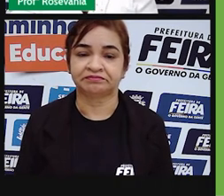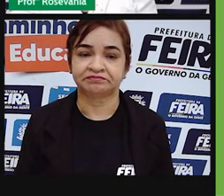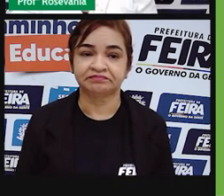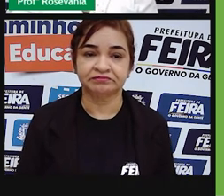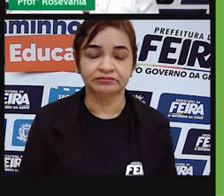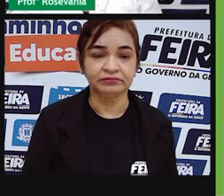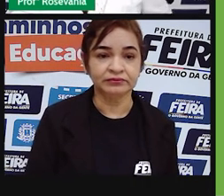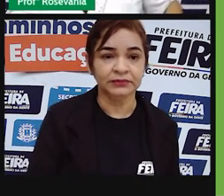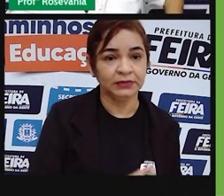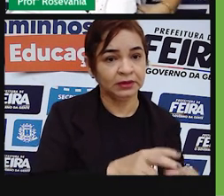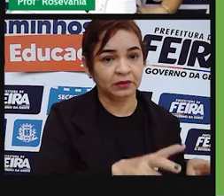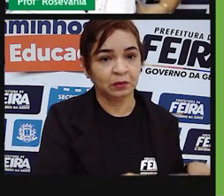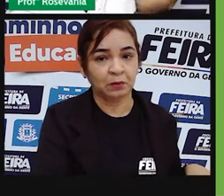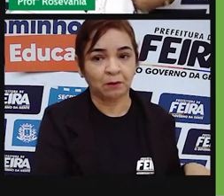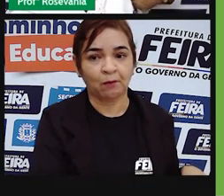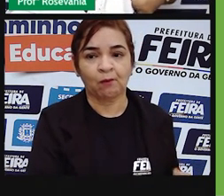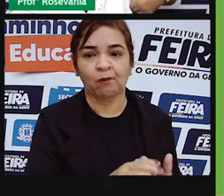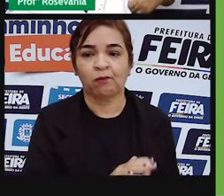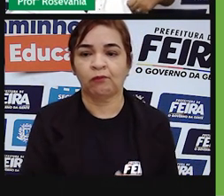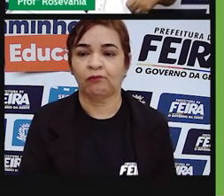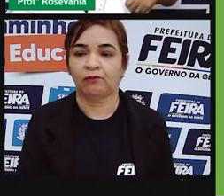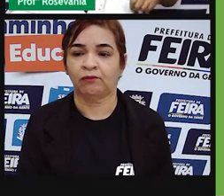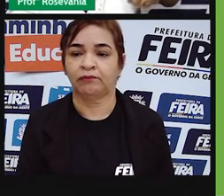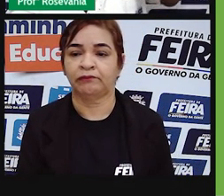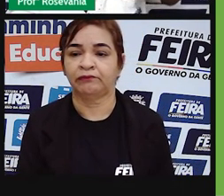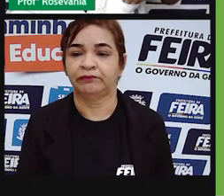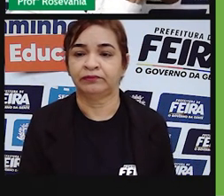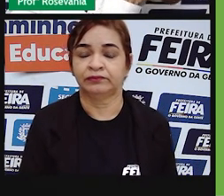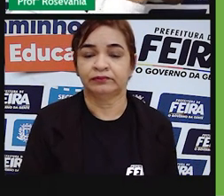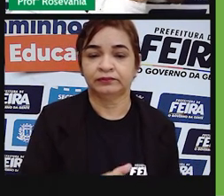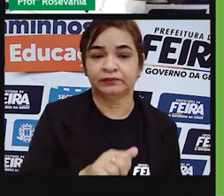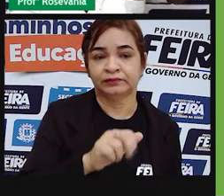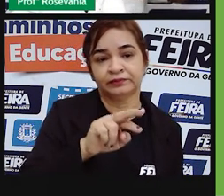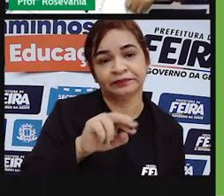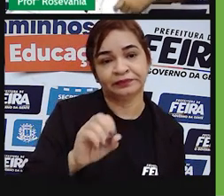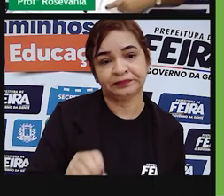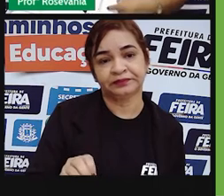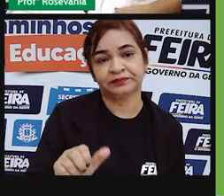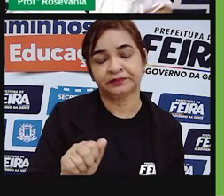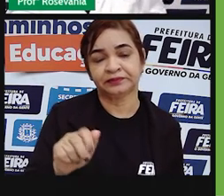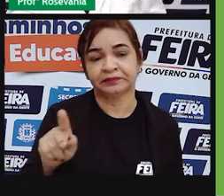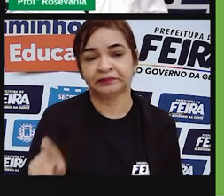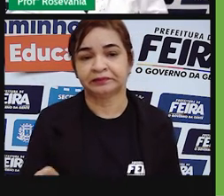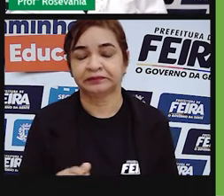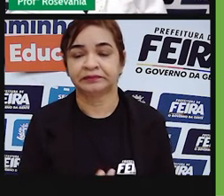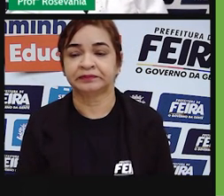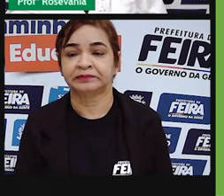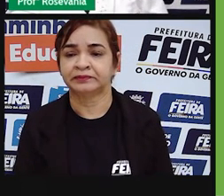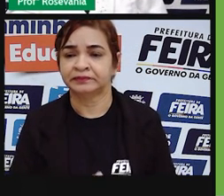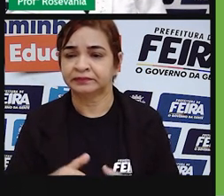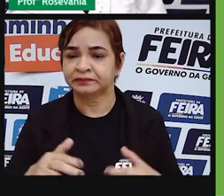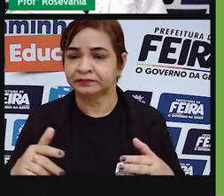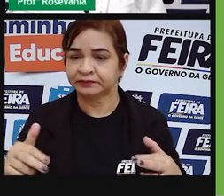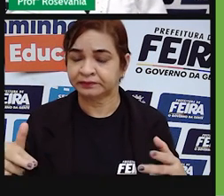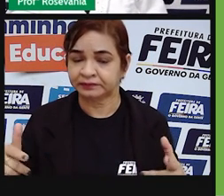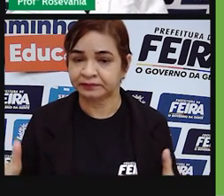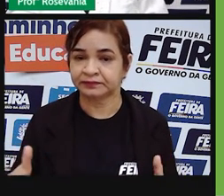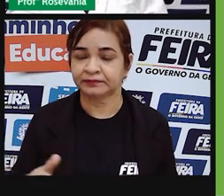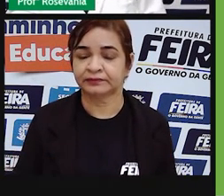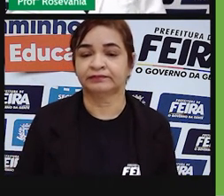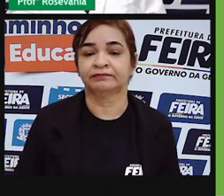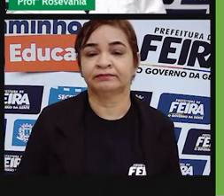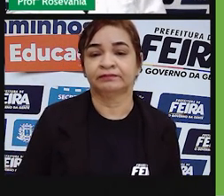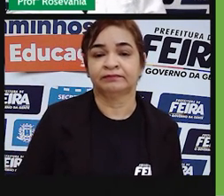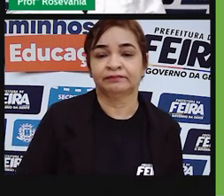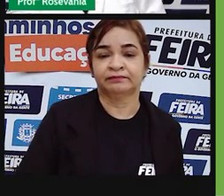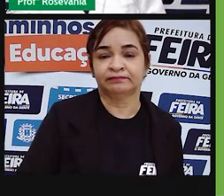mineral em Rondônia, né, no Amapá, no Pará, zonas madeireiras, né,